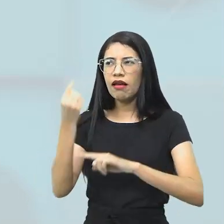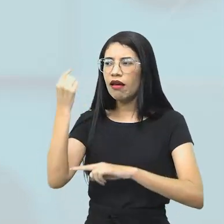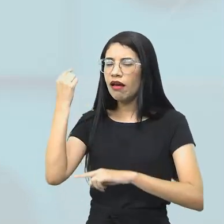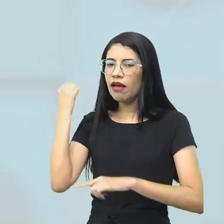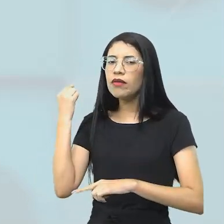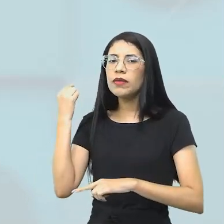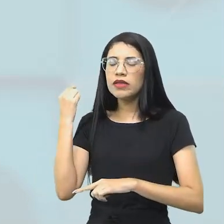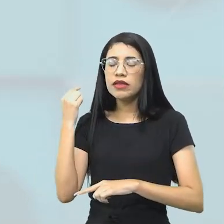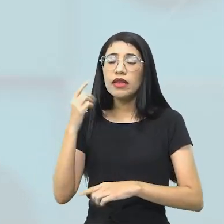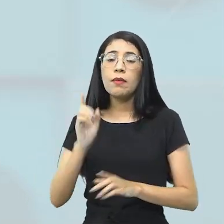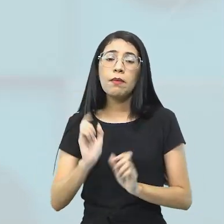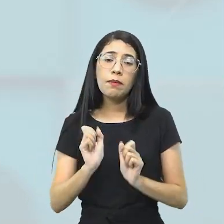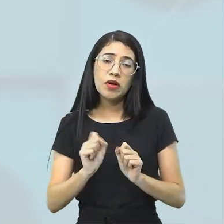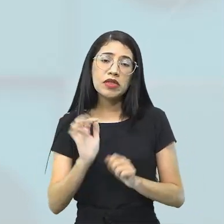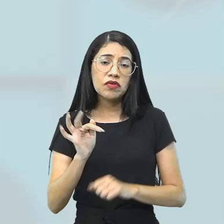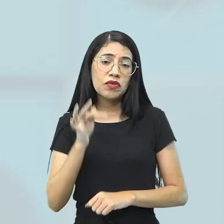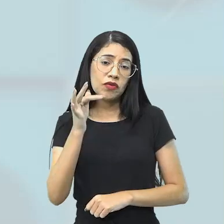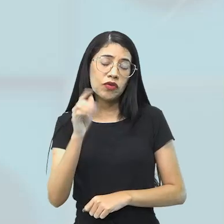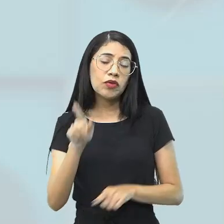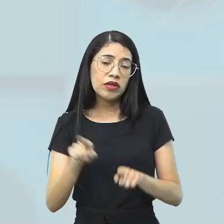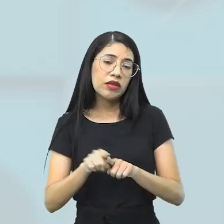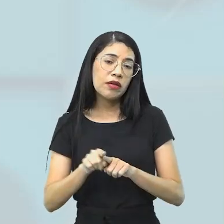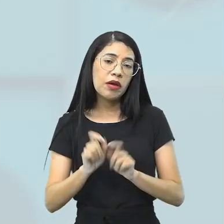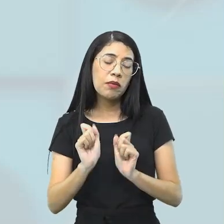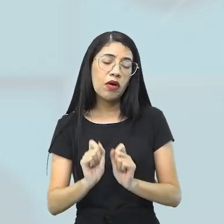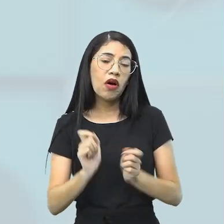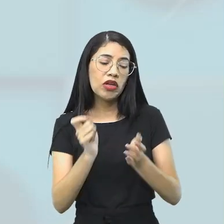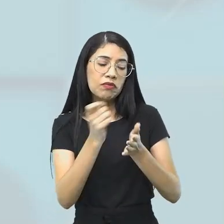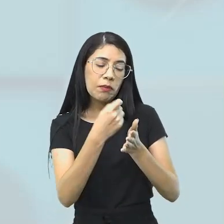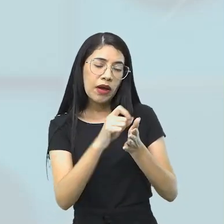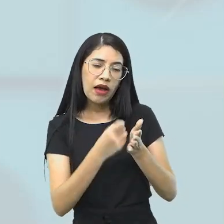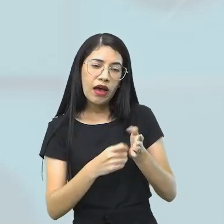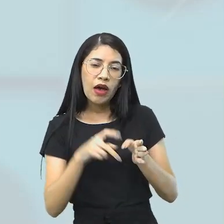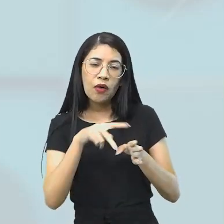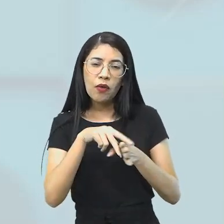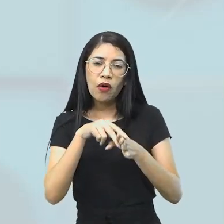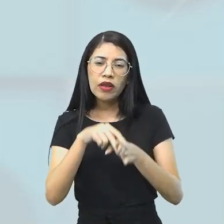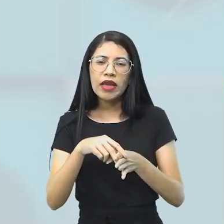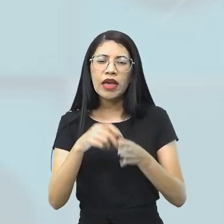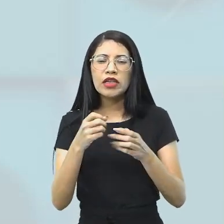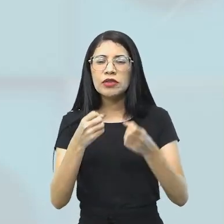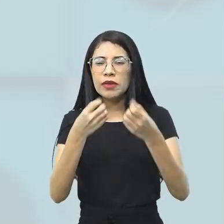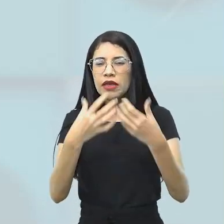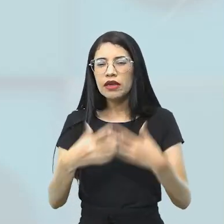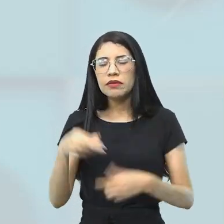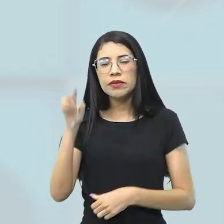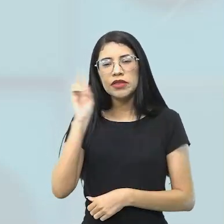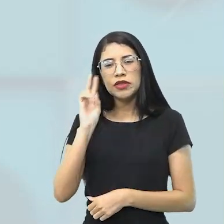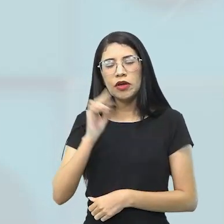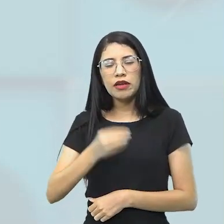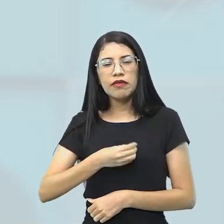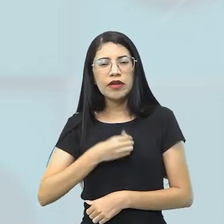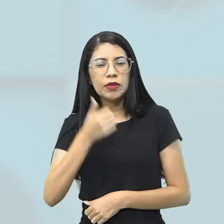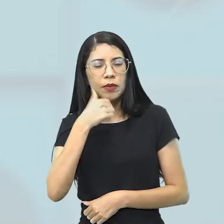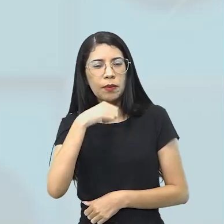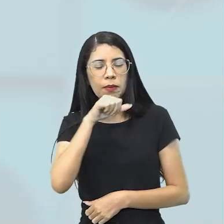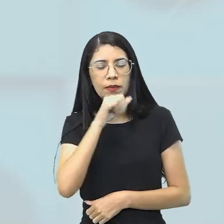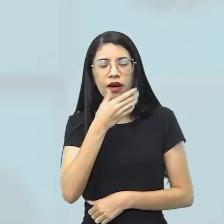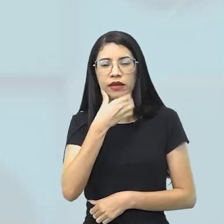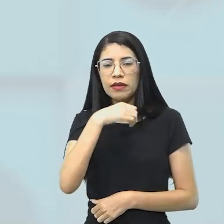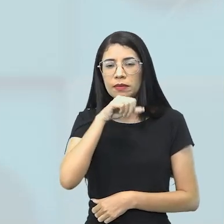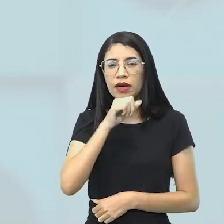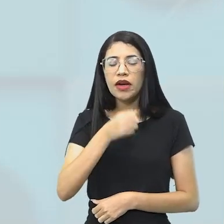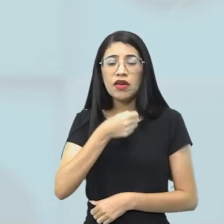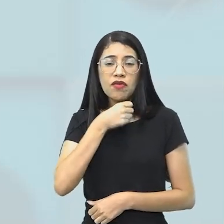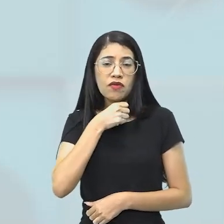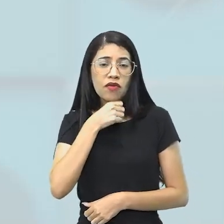pode ser você escrevendo um cordel, contando todas as histórias vividas pelo seu pai, pela sua avó, bisavó,